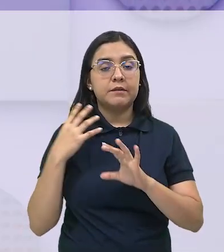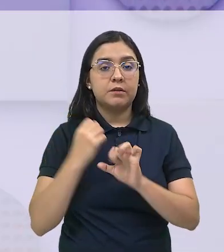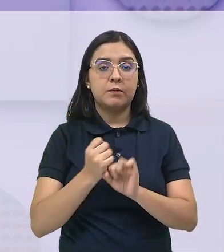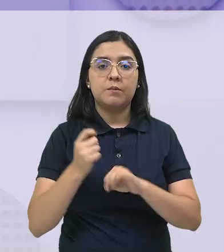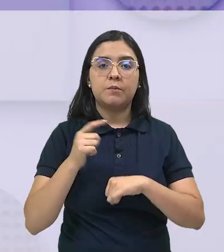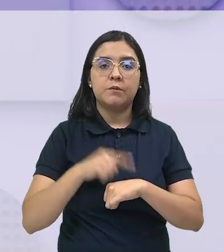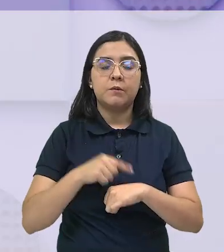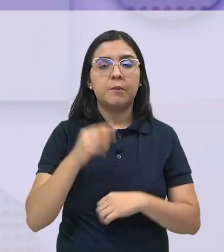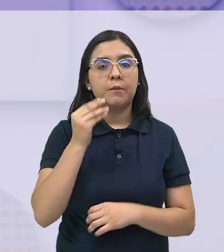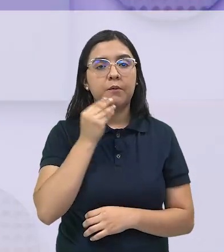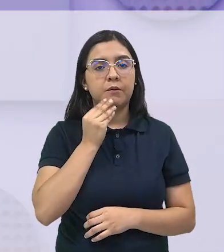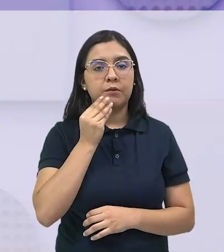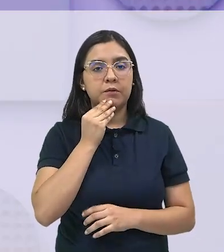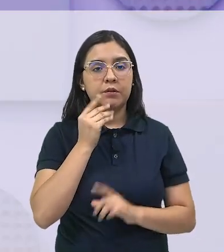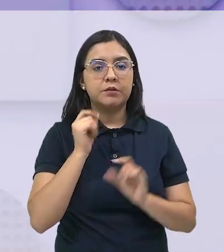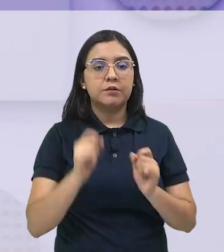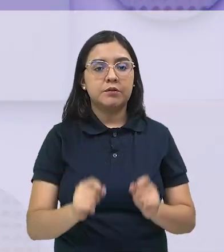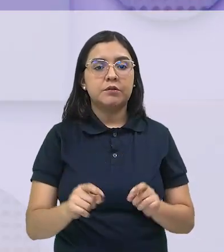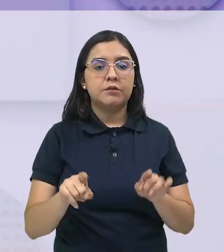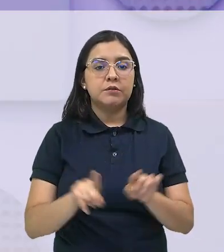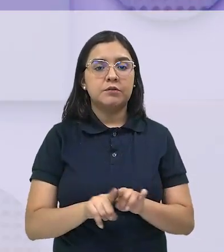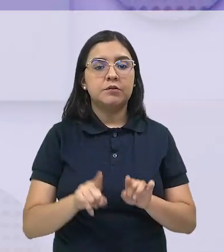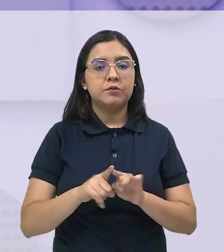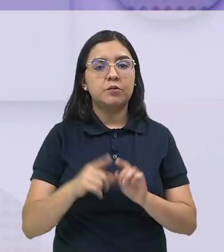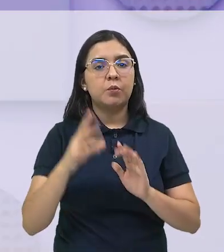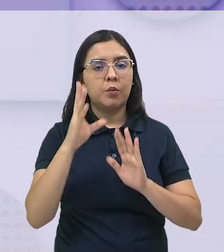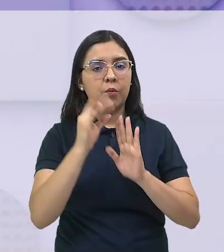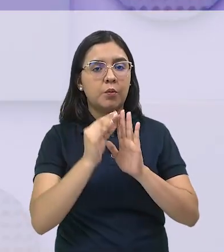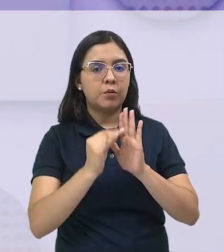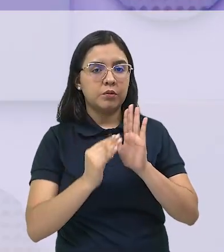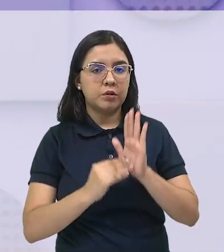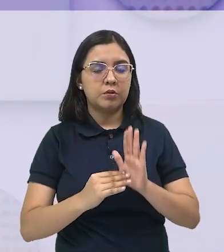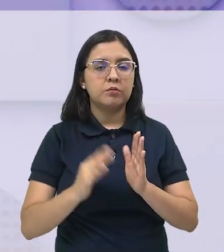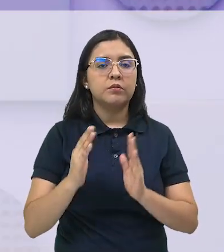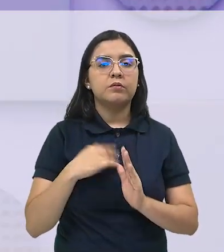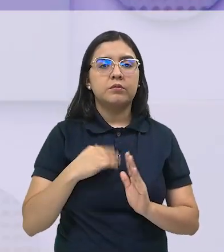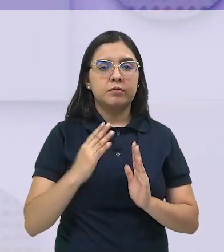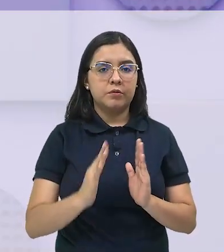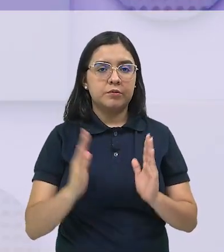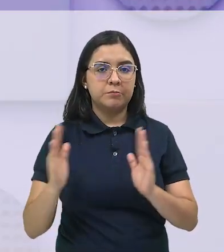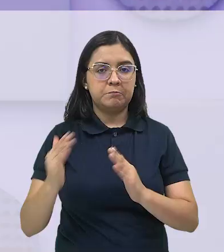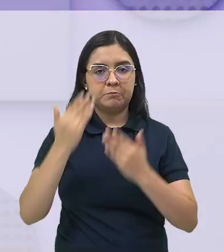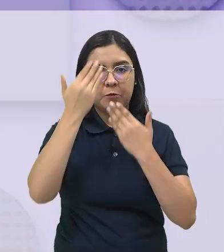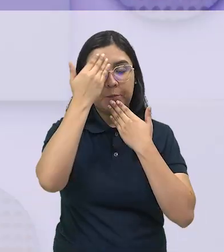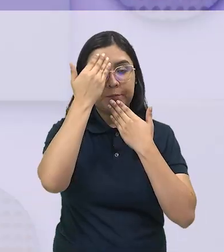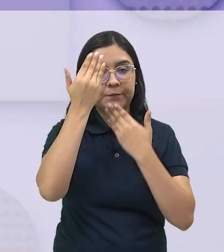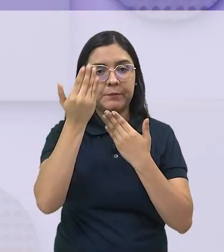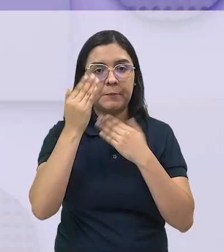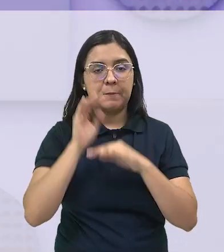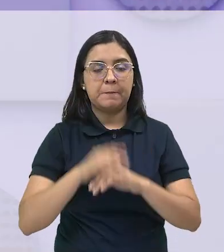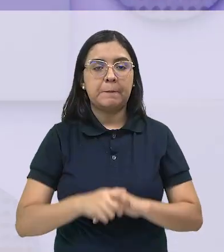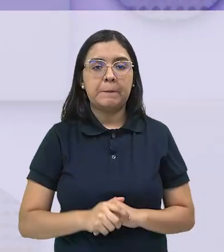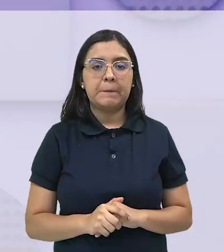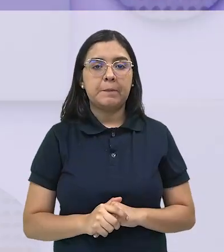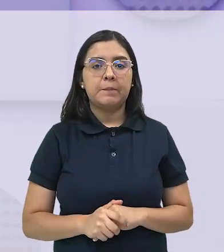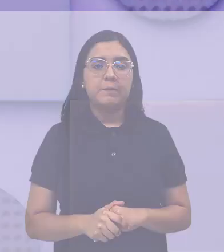um momento oportuno de visita àquilo que passou em branco ao longo dessa unidade. Muito obrigado desde já.